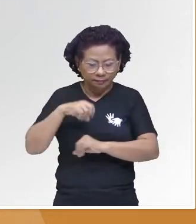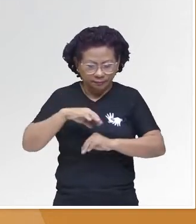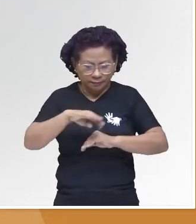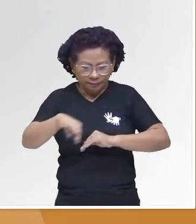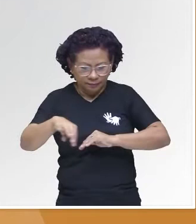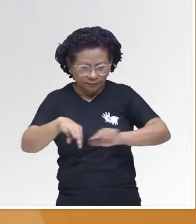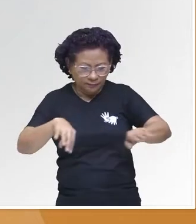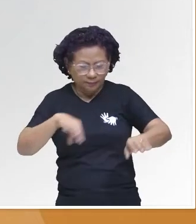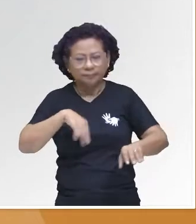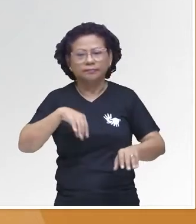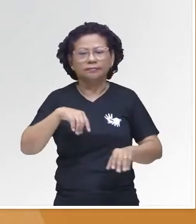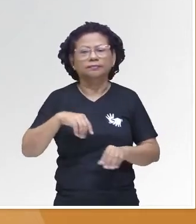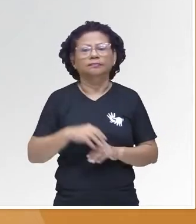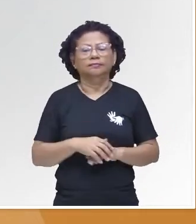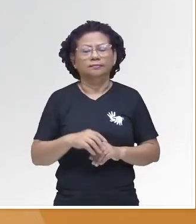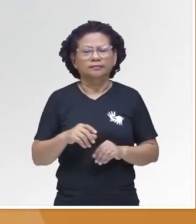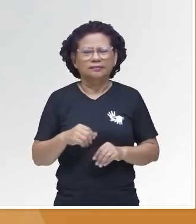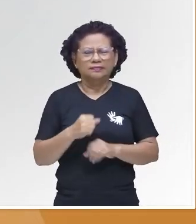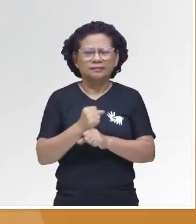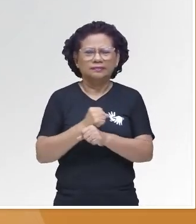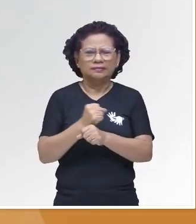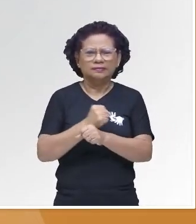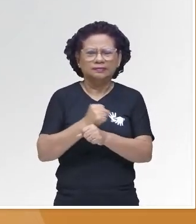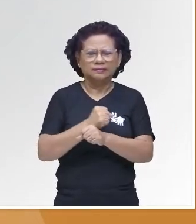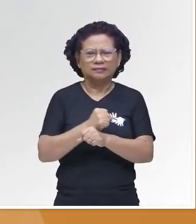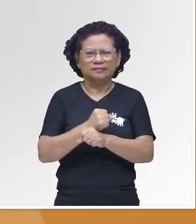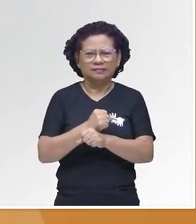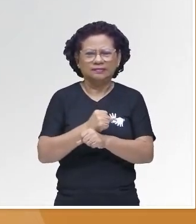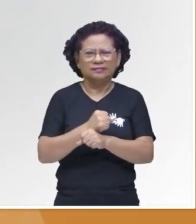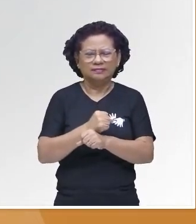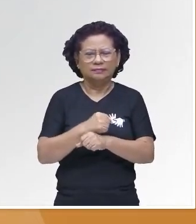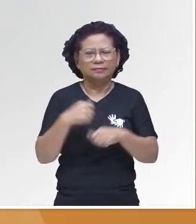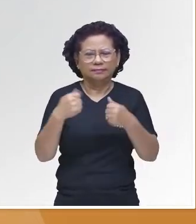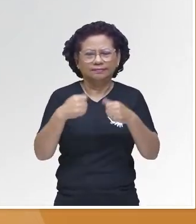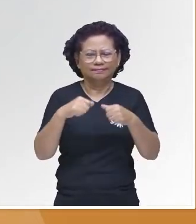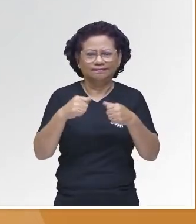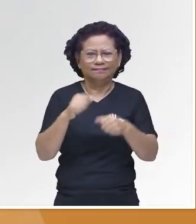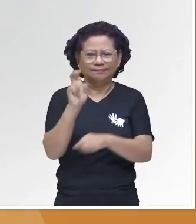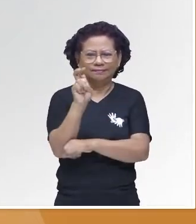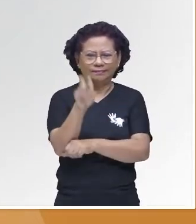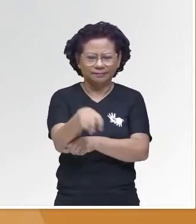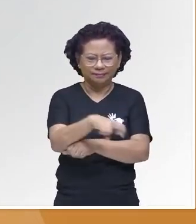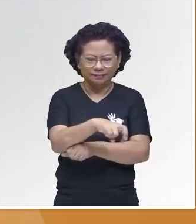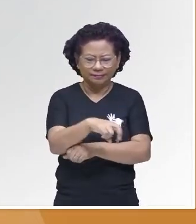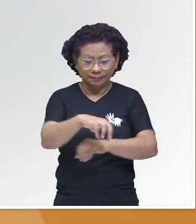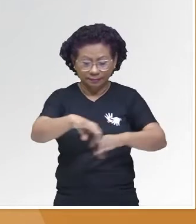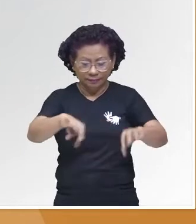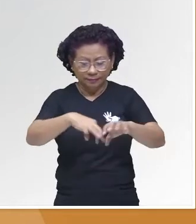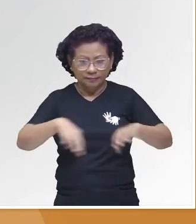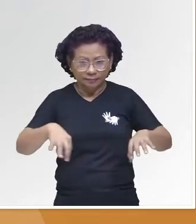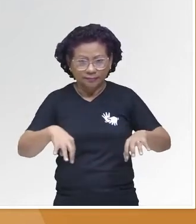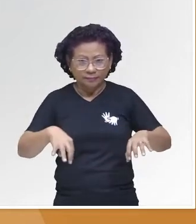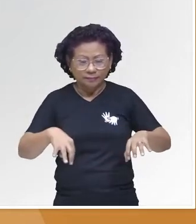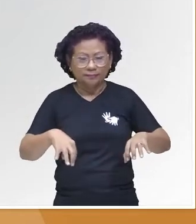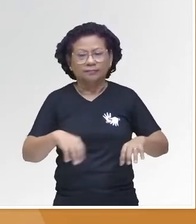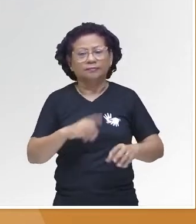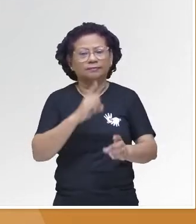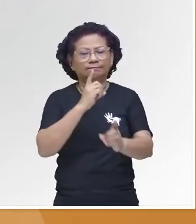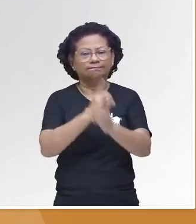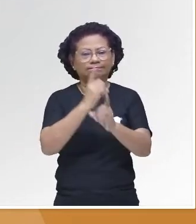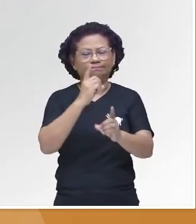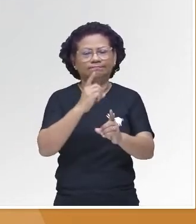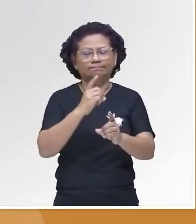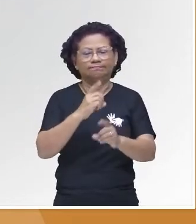fossilizados, né, ao longo dos milhões de anos, então para conseguir fazer essa extração isso vai demorar milhões de anos, tá? Tanto do